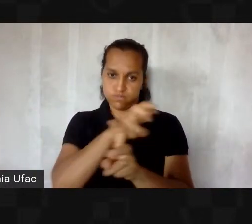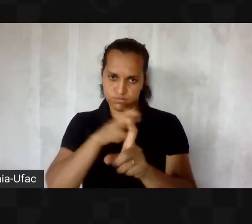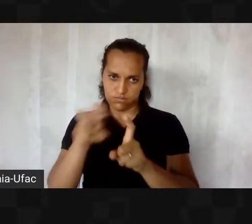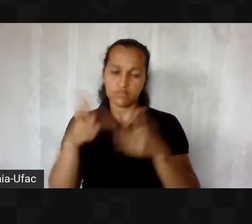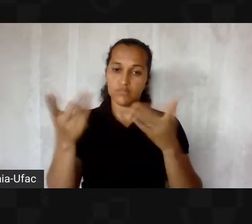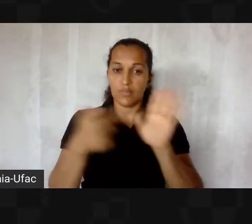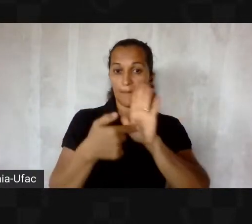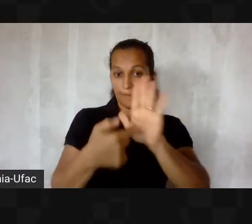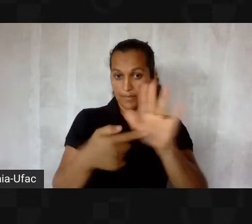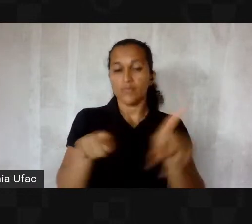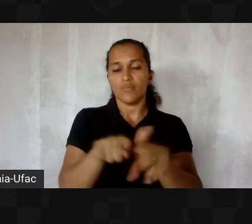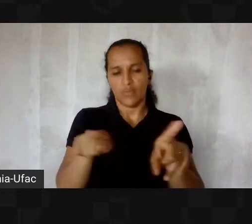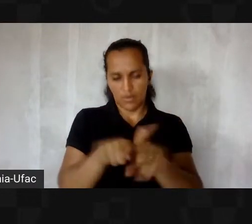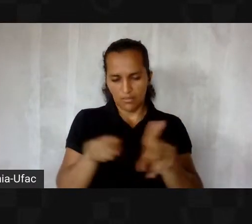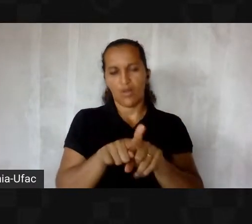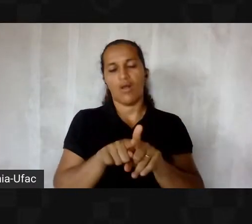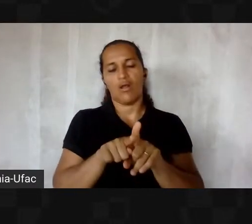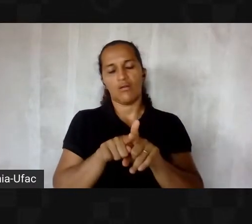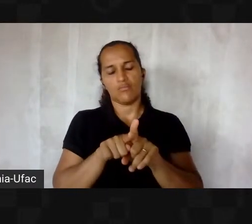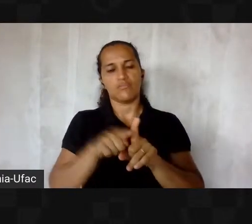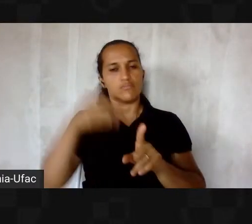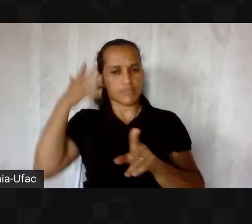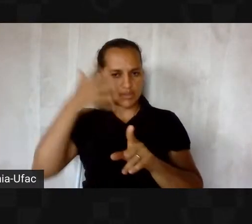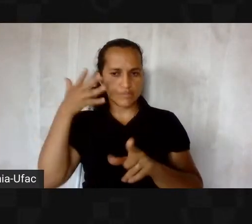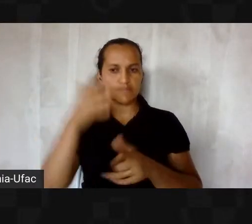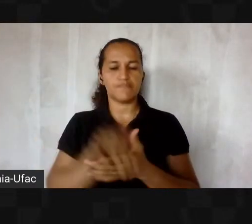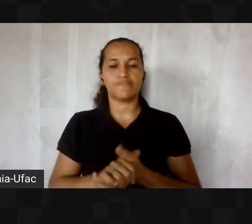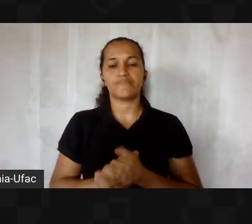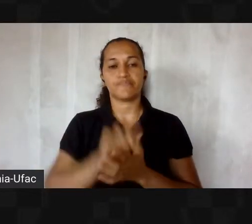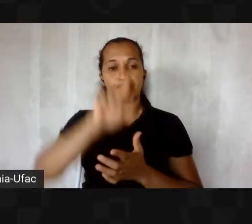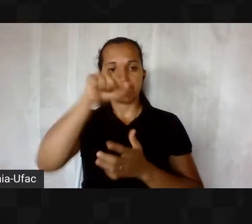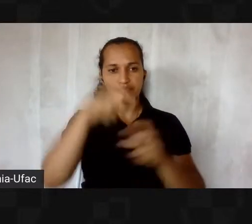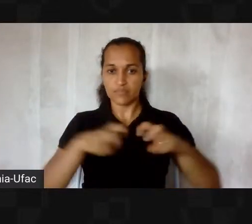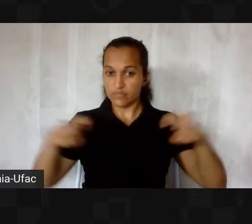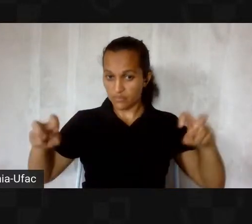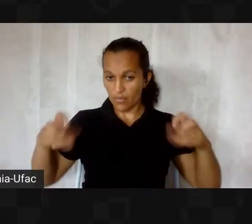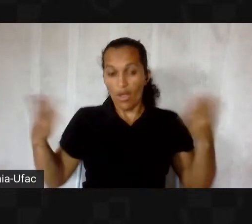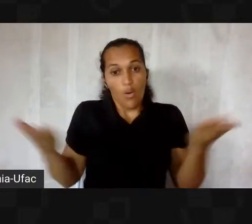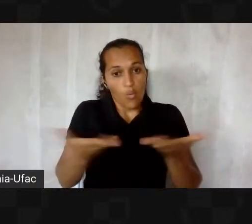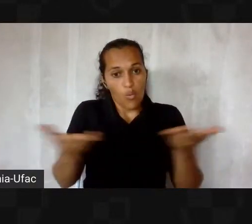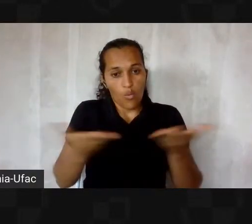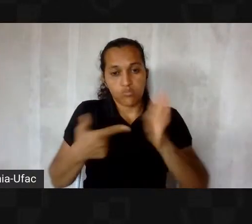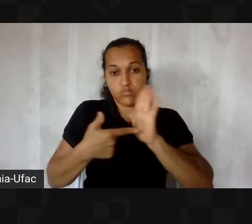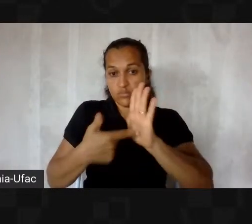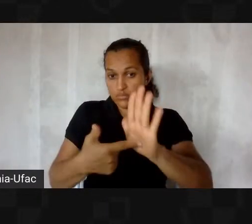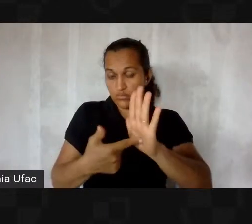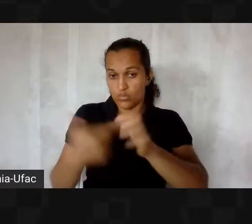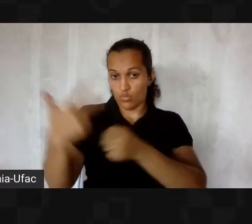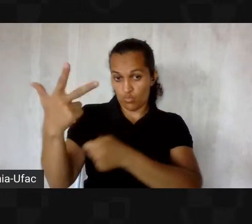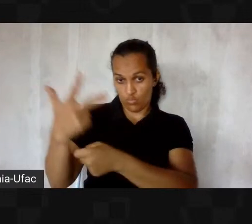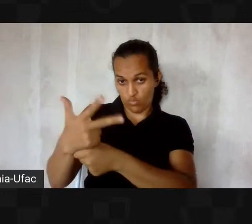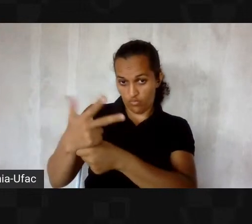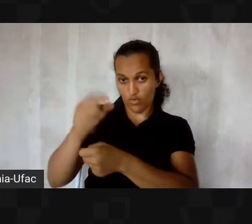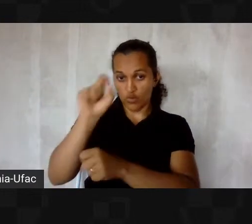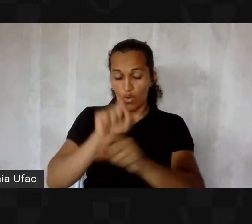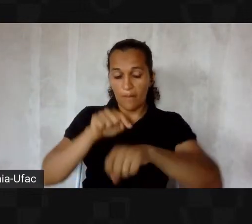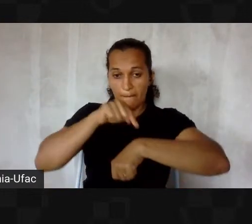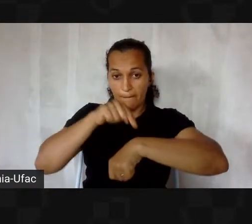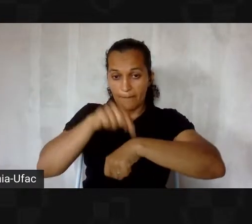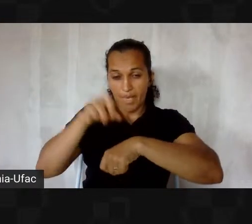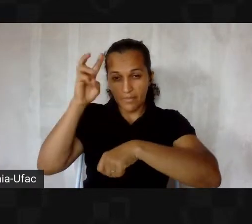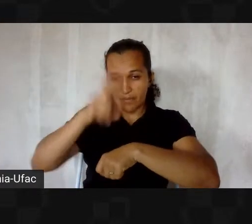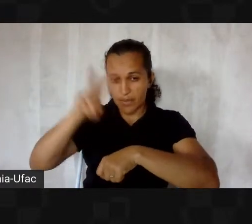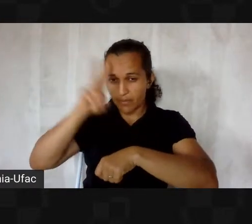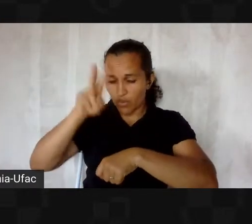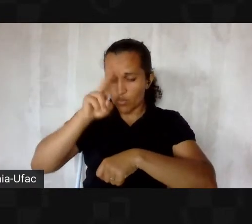trabalhos, logo após a mesa redonda. Neste momento, exibiremos um vídeo que apresenta momentos da memória do curso